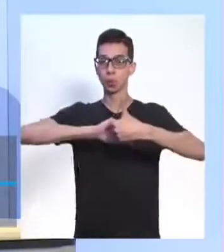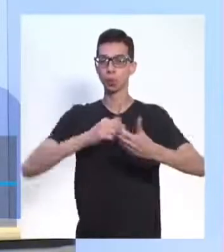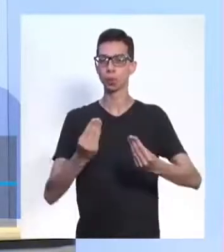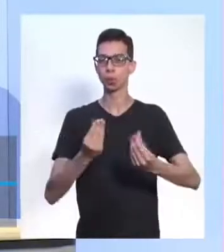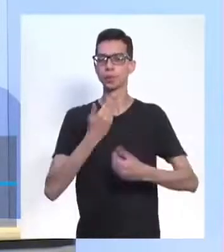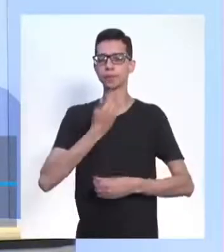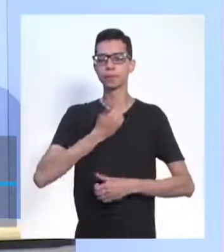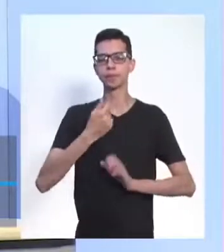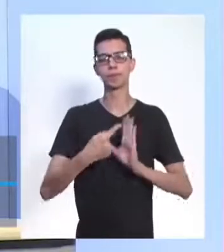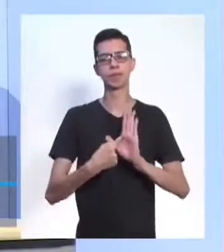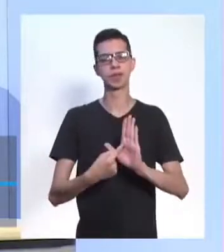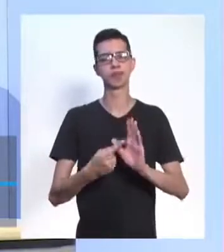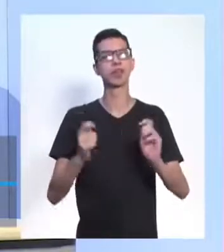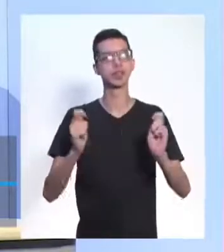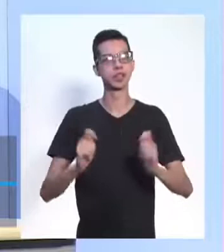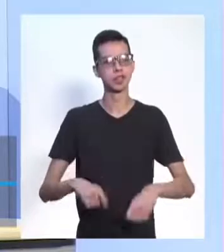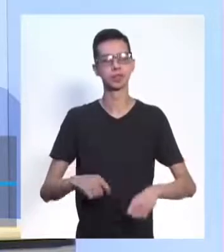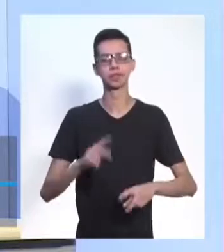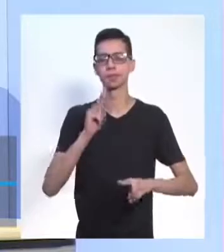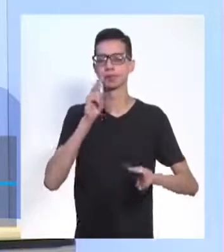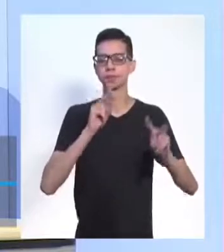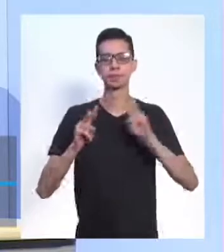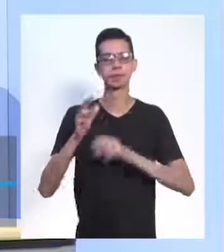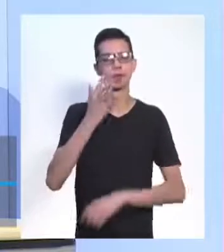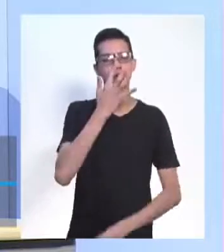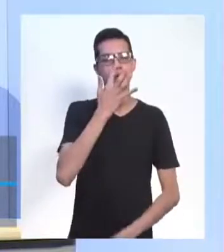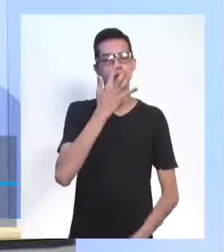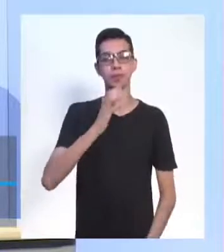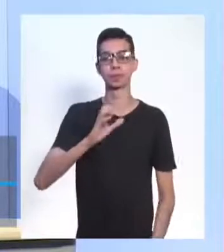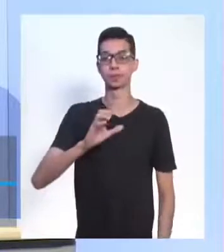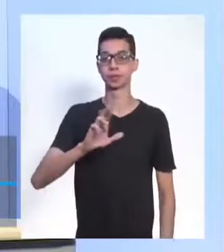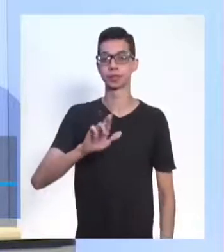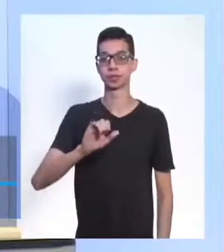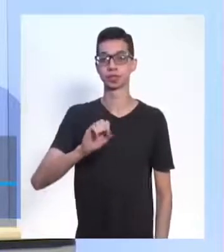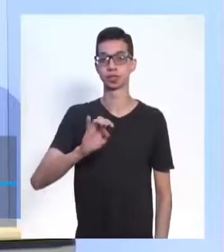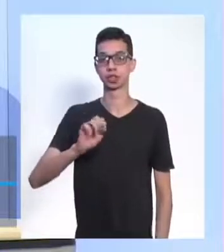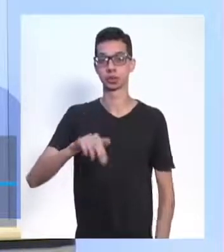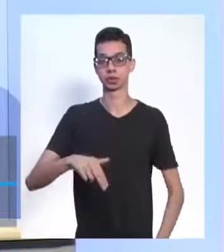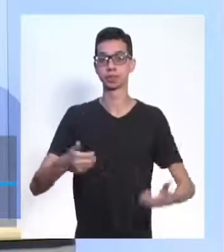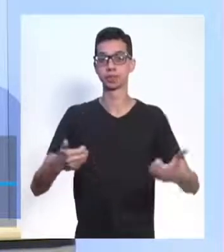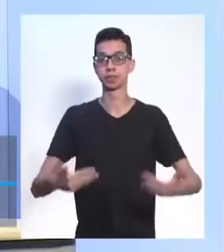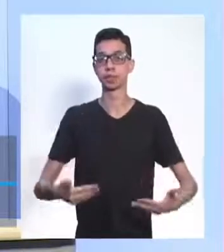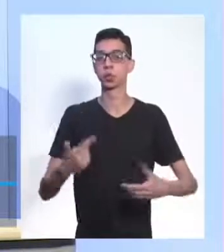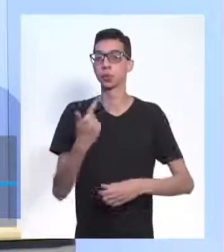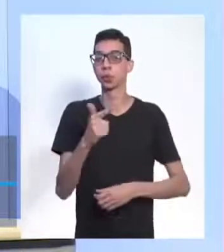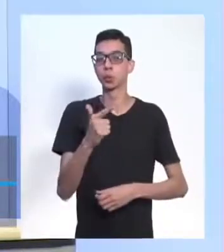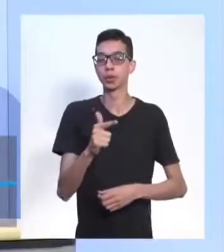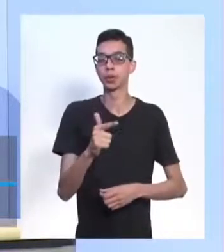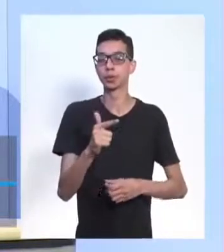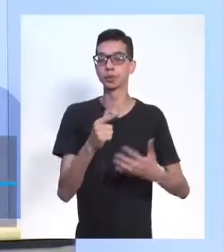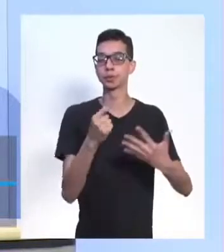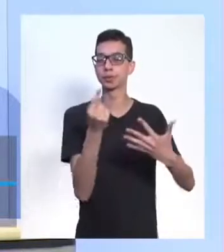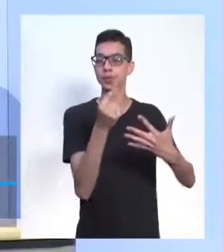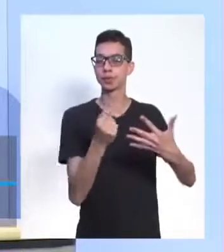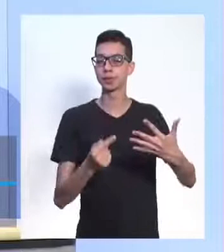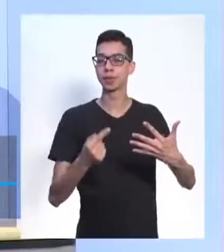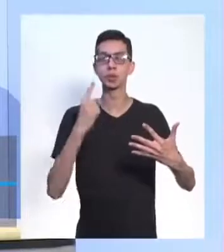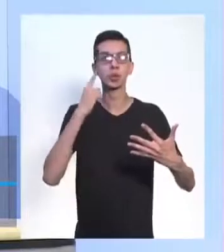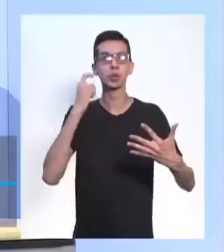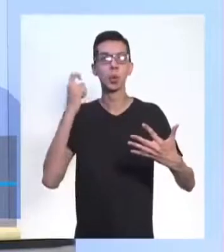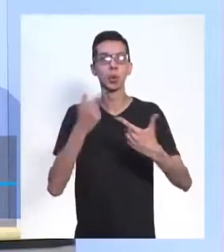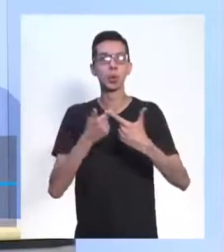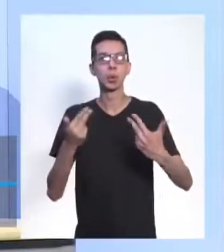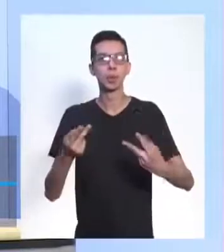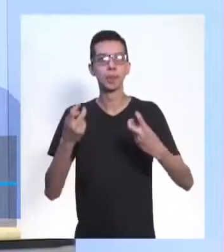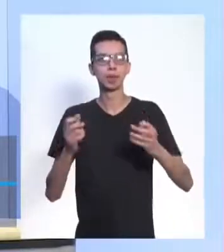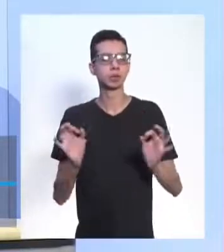O Christian cita que sem essas partes não daria para a gente perceber os sons. O Nicolas, desenvolvimento da